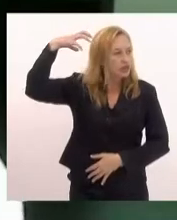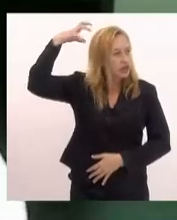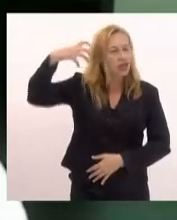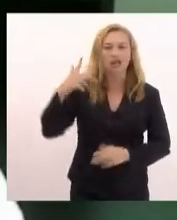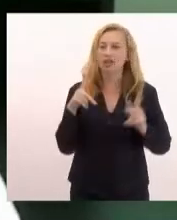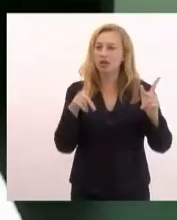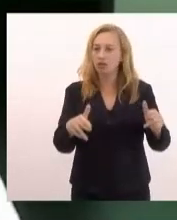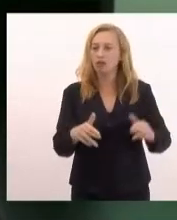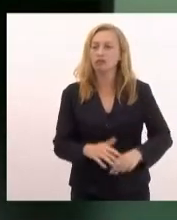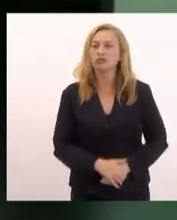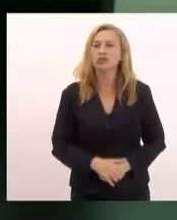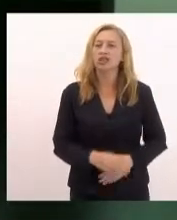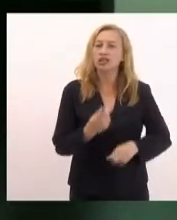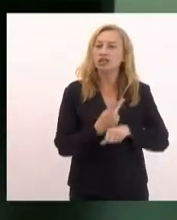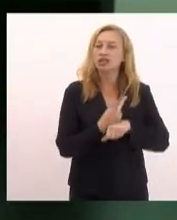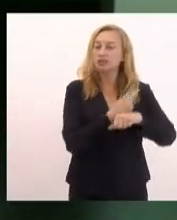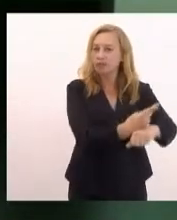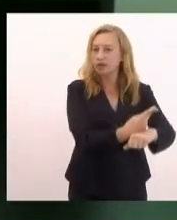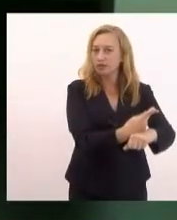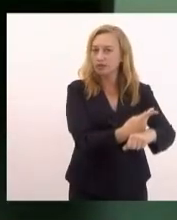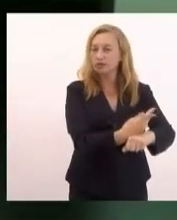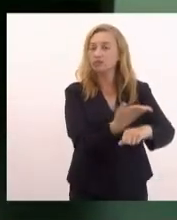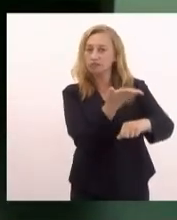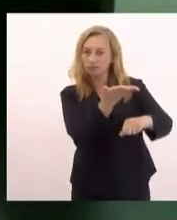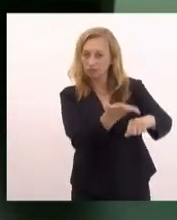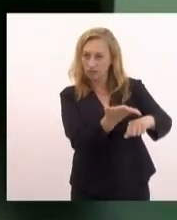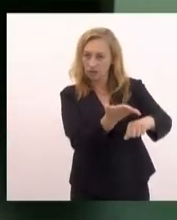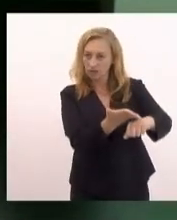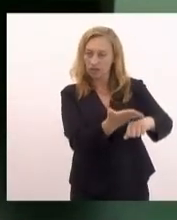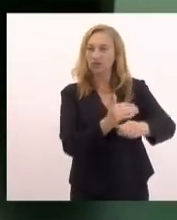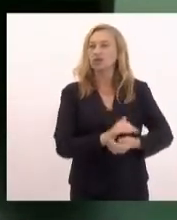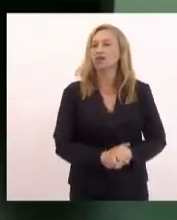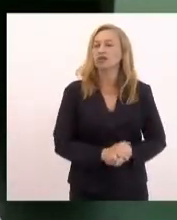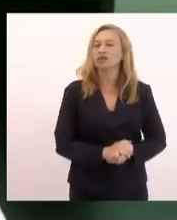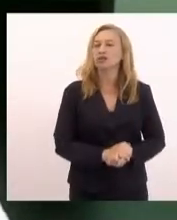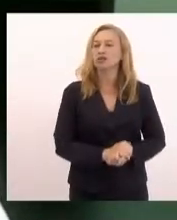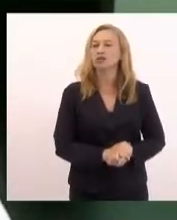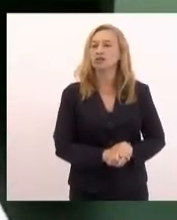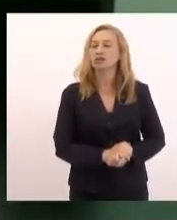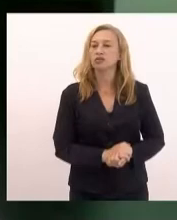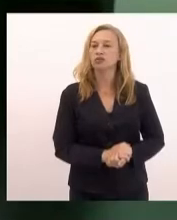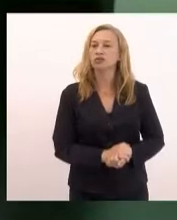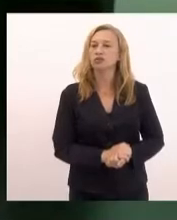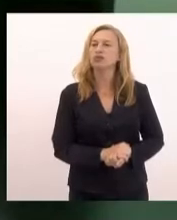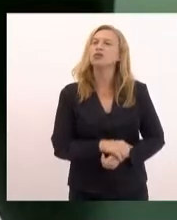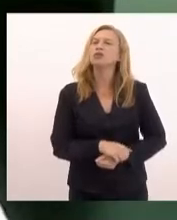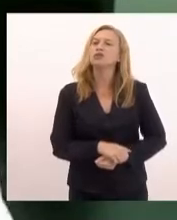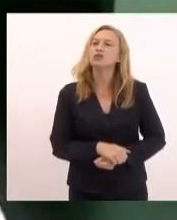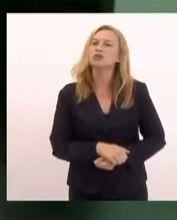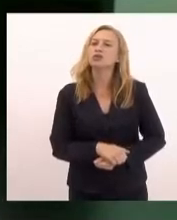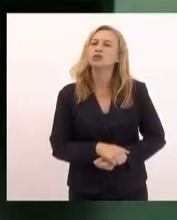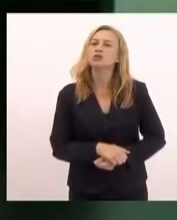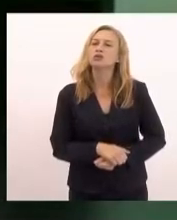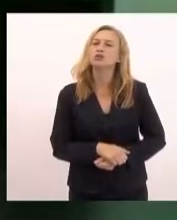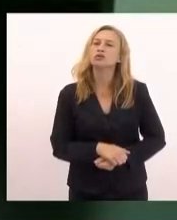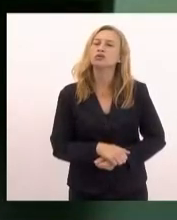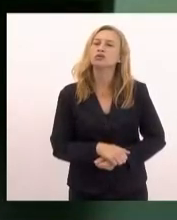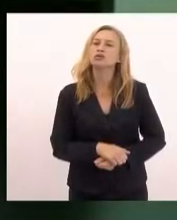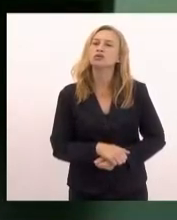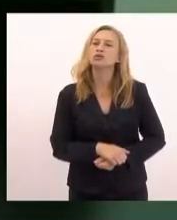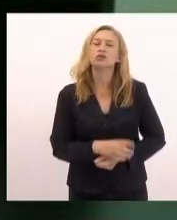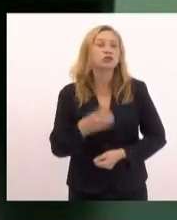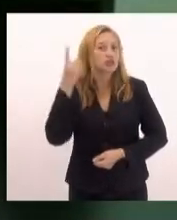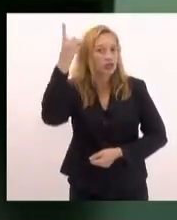Então, esse prêmio aí concedido a partir de uma demanda do então deputado